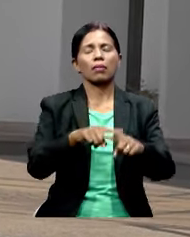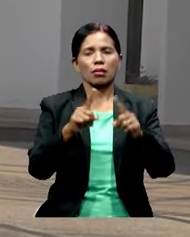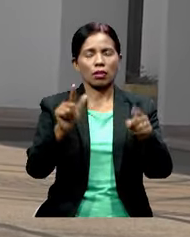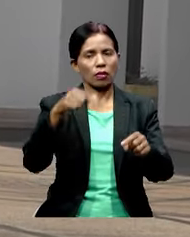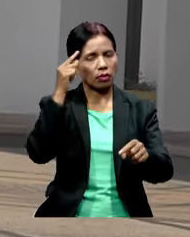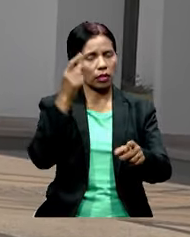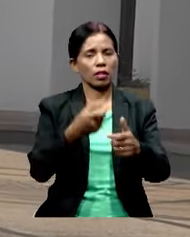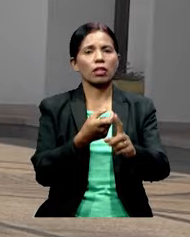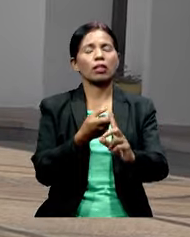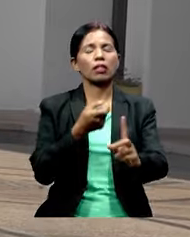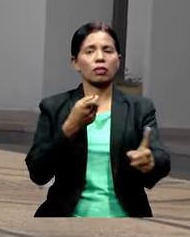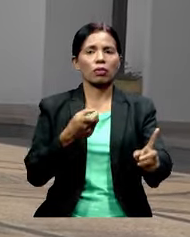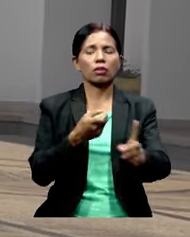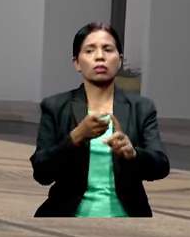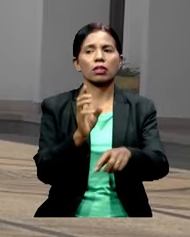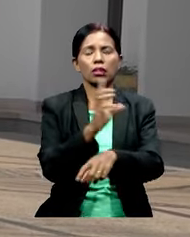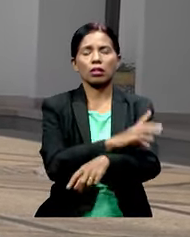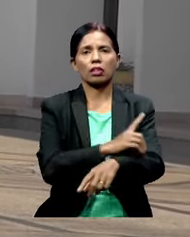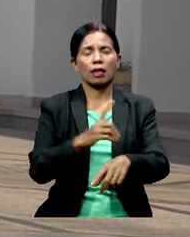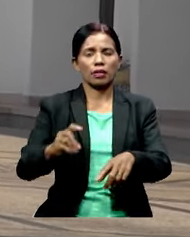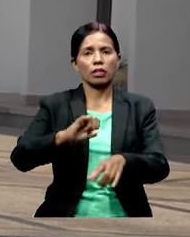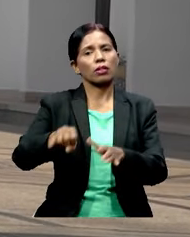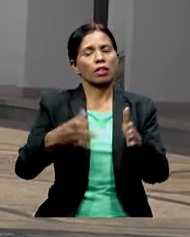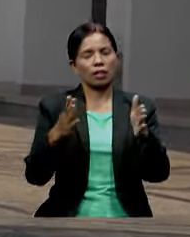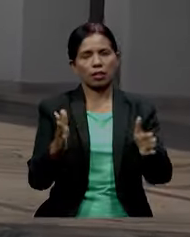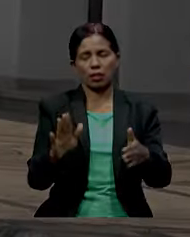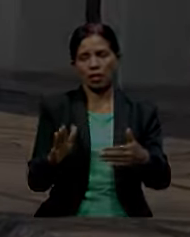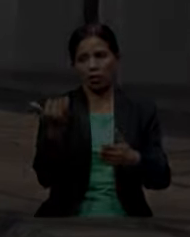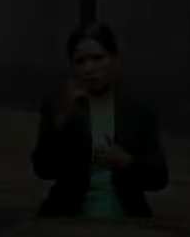halaises husi jornalista Sira. Santina de Jesus, Tomás Soares, Ziemen.